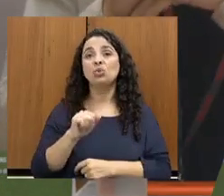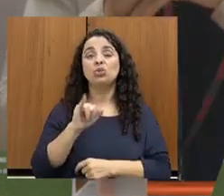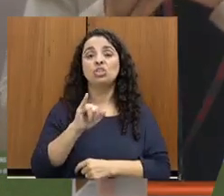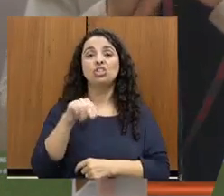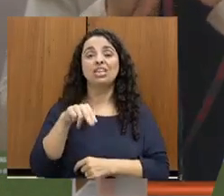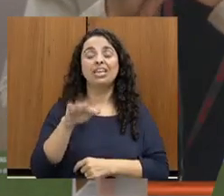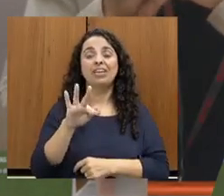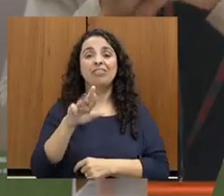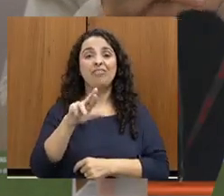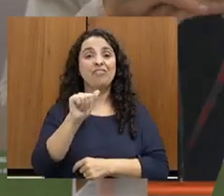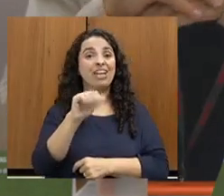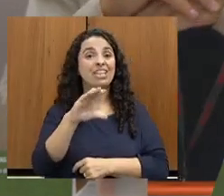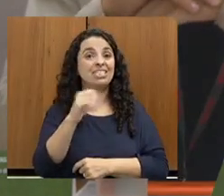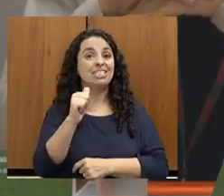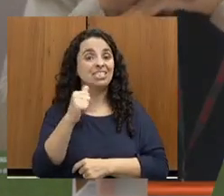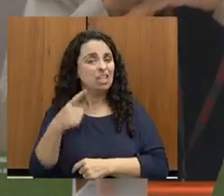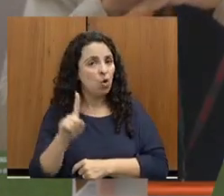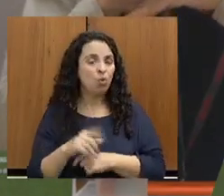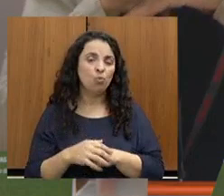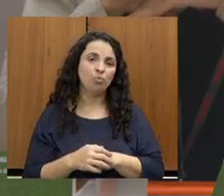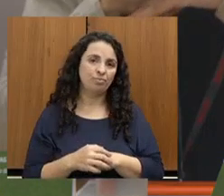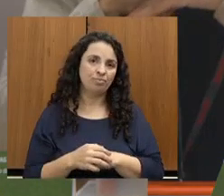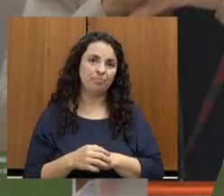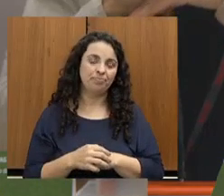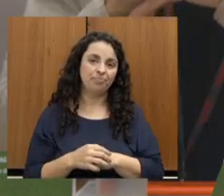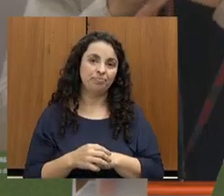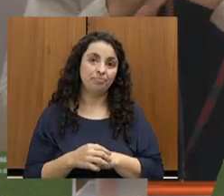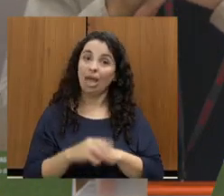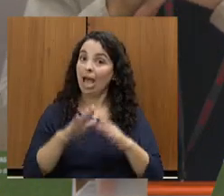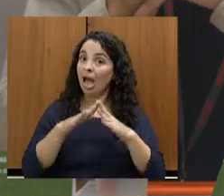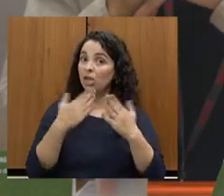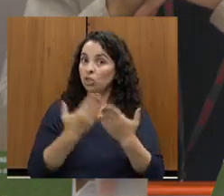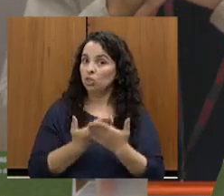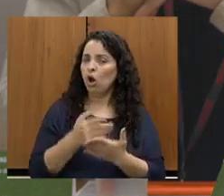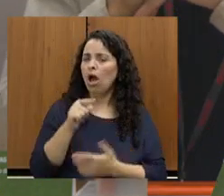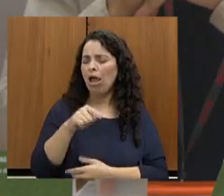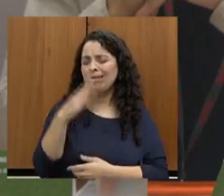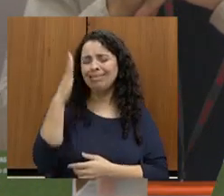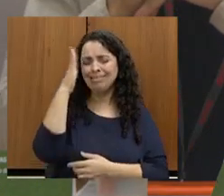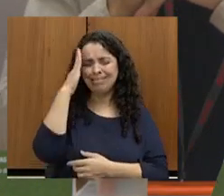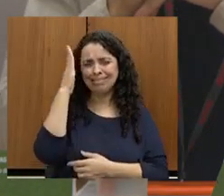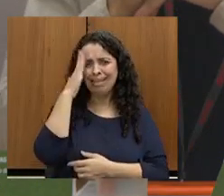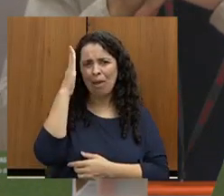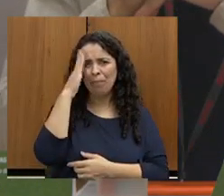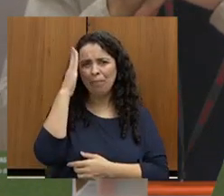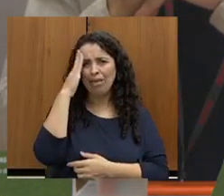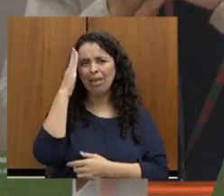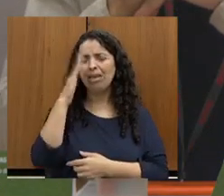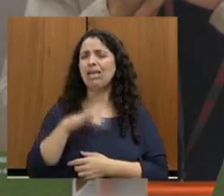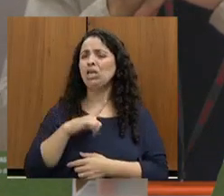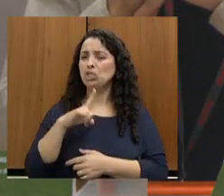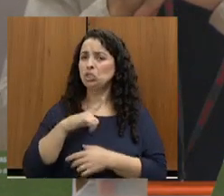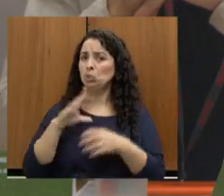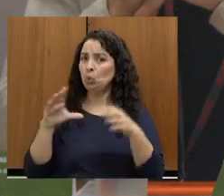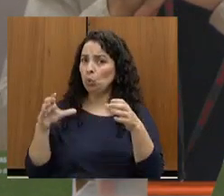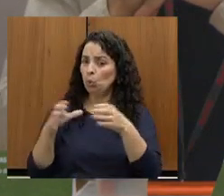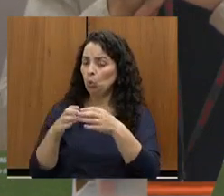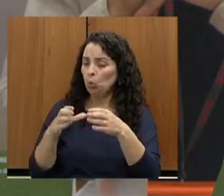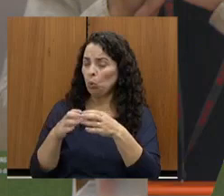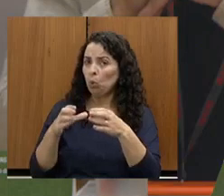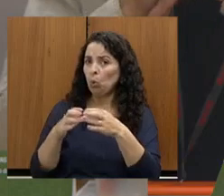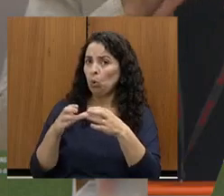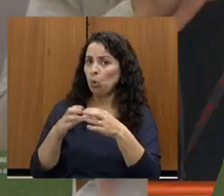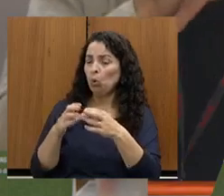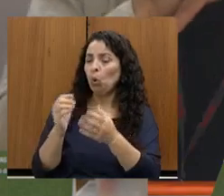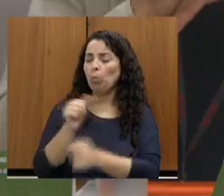A escola tinha pleno conhecimento e noção da perseguição encabeçada por um grupo restrito de